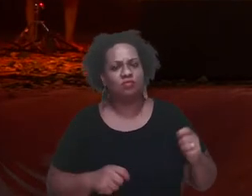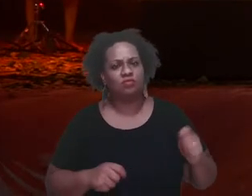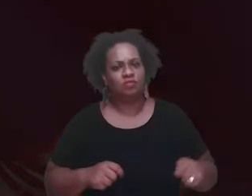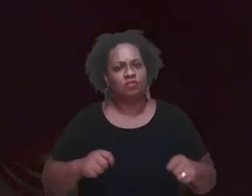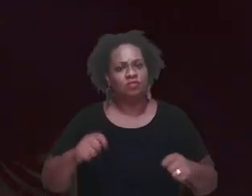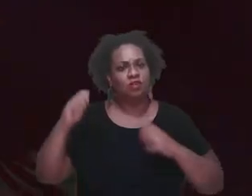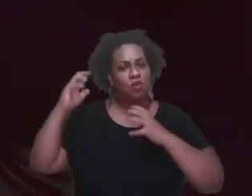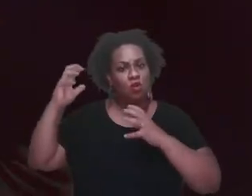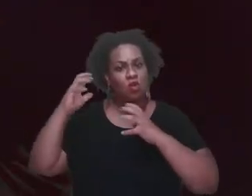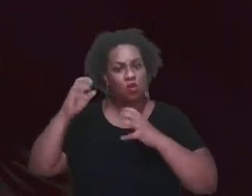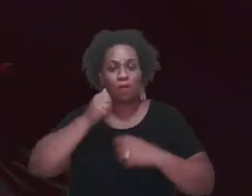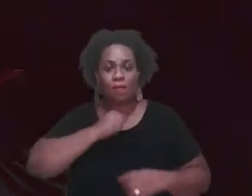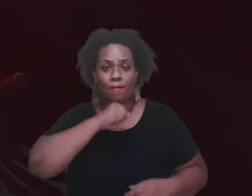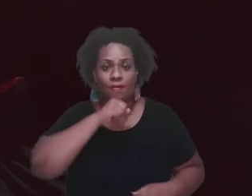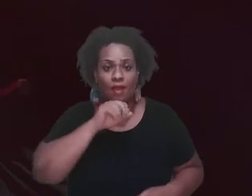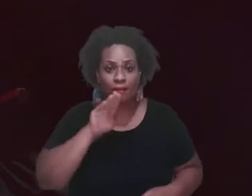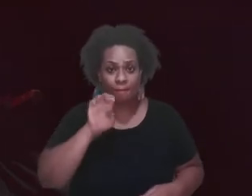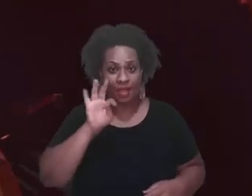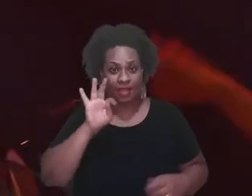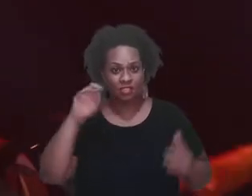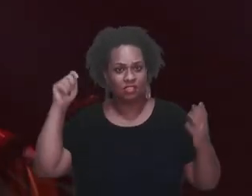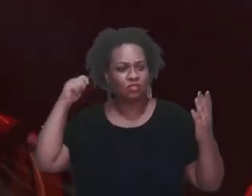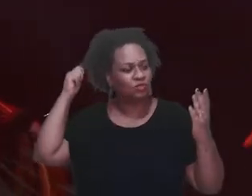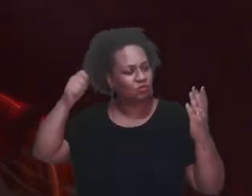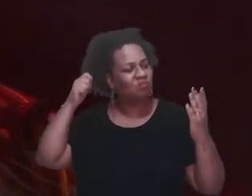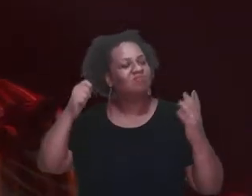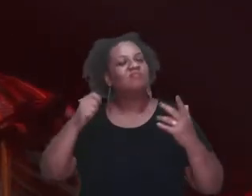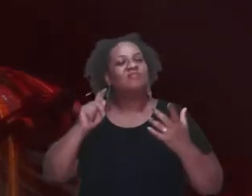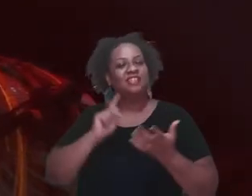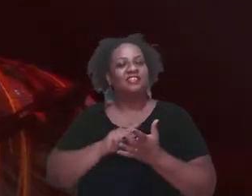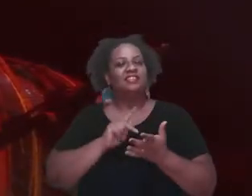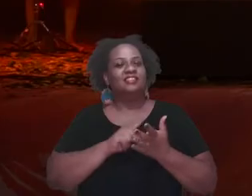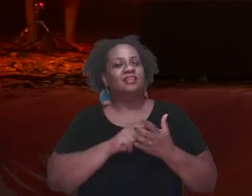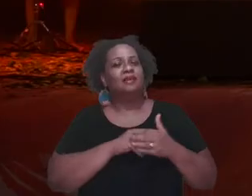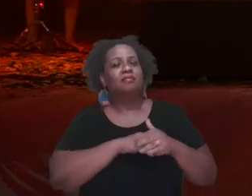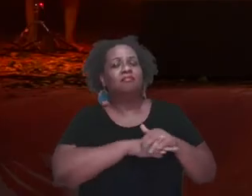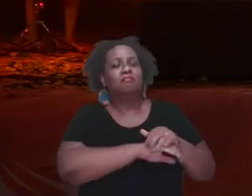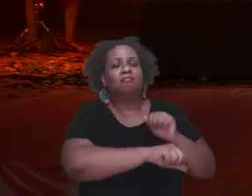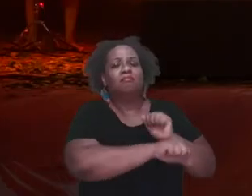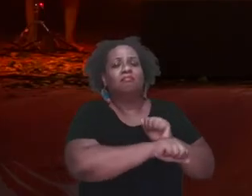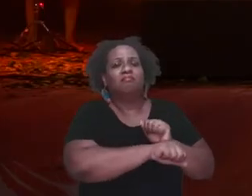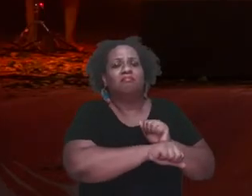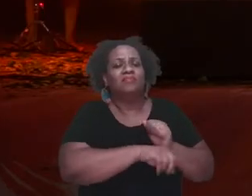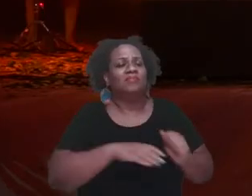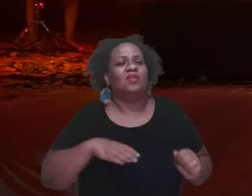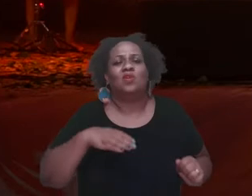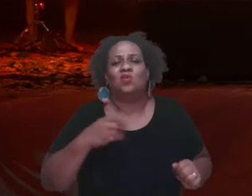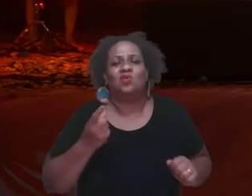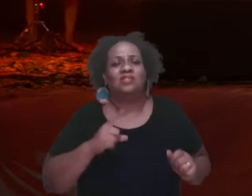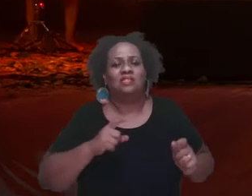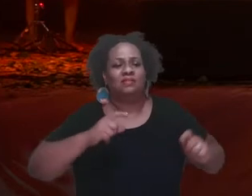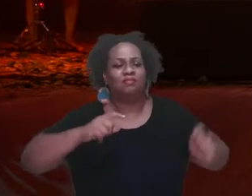sempre expressa E é verdade ela esteve calada calada porque não tivemos postar de